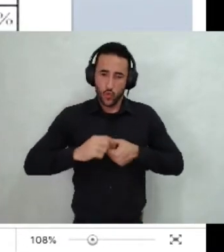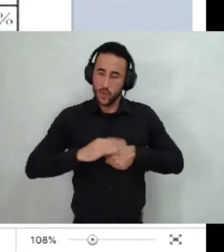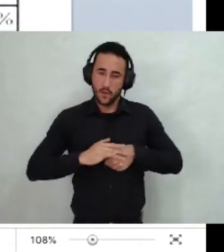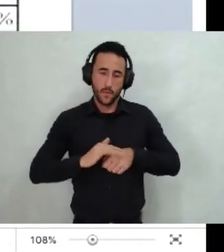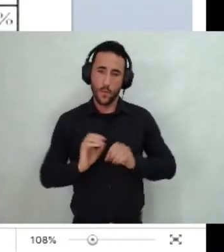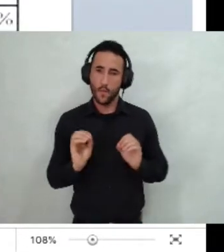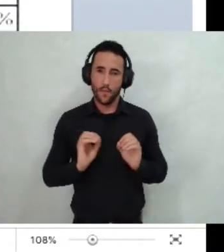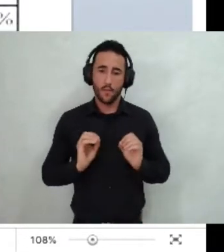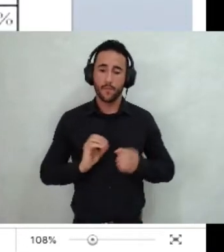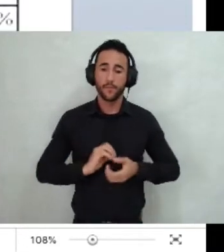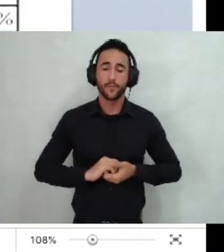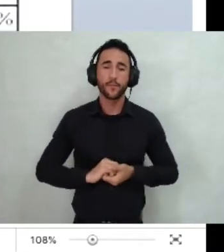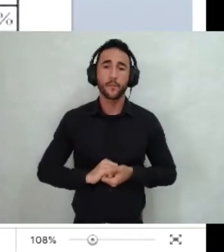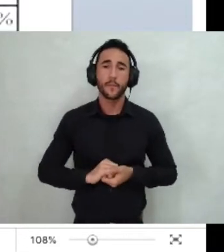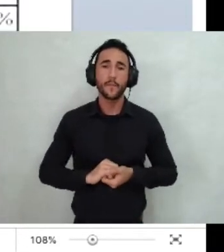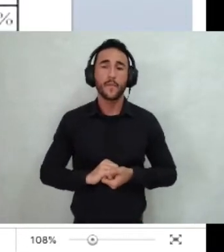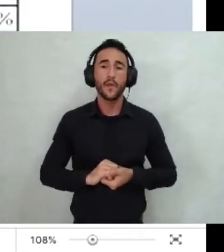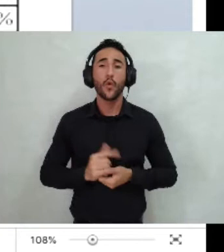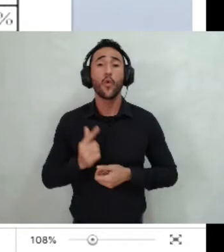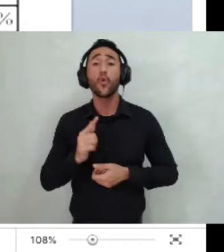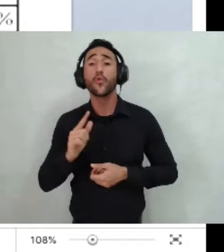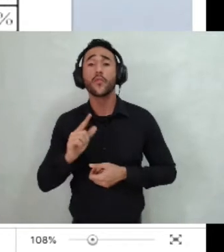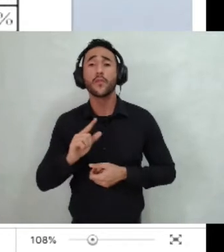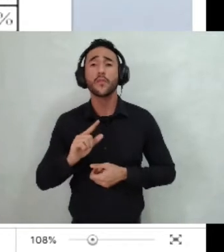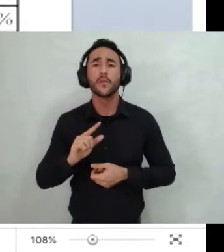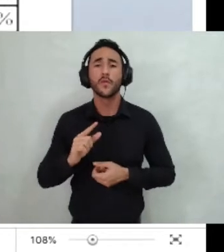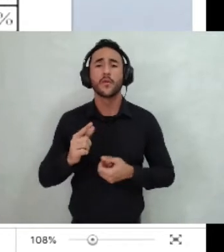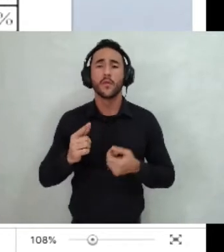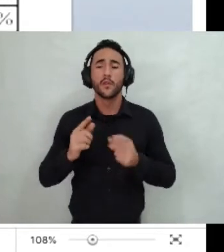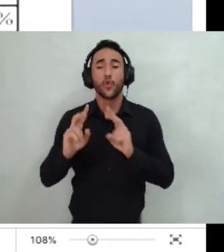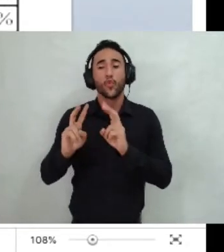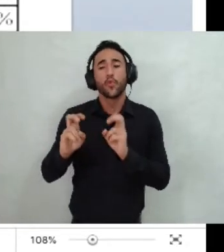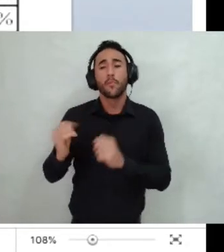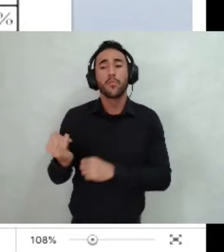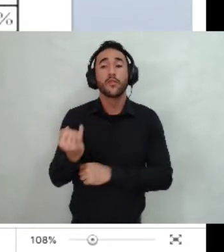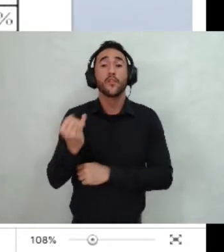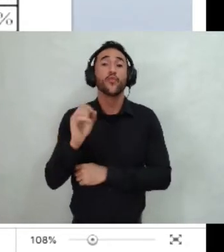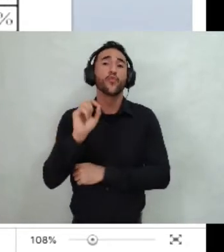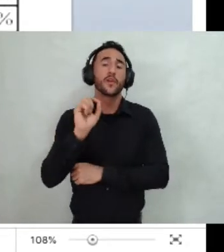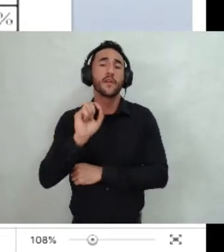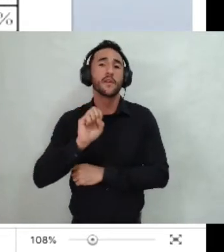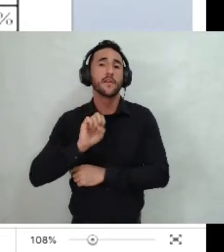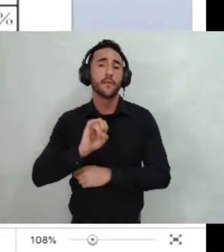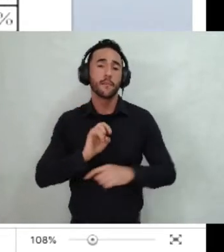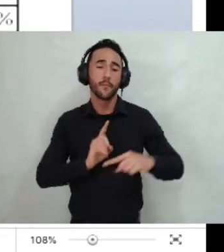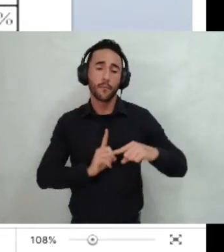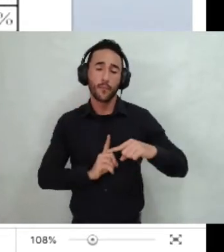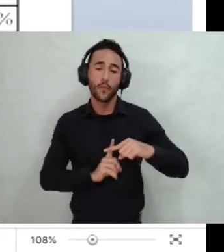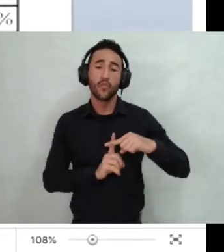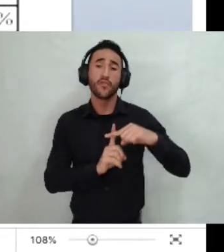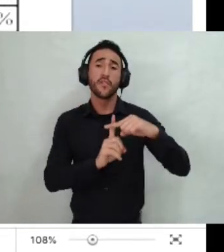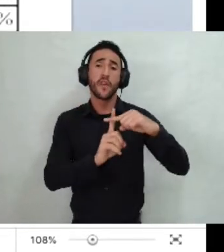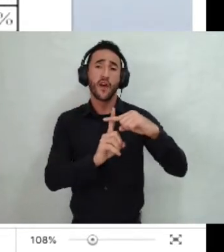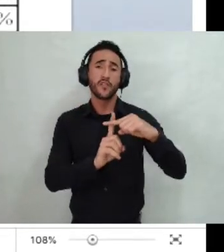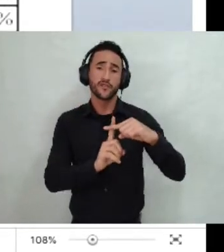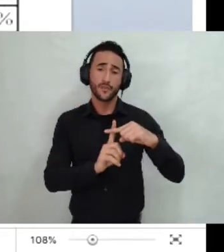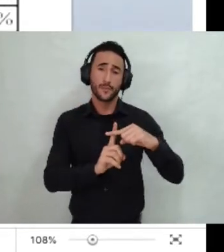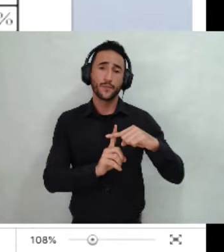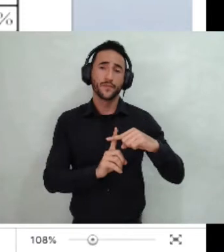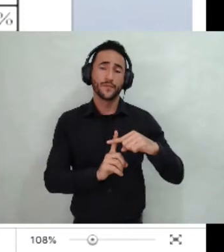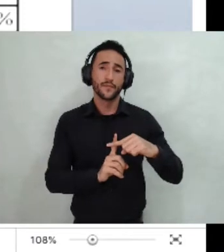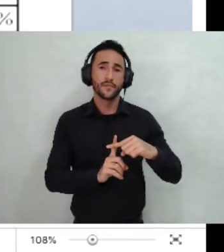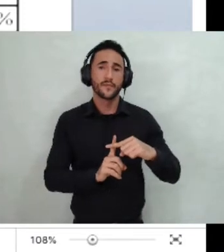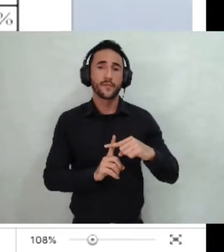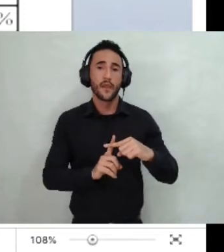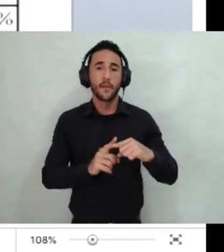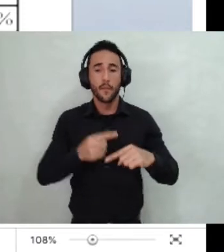Um outro ponto importante comentar com os senhores é que a positividade nas mesmas secreções ou